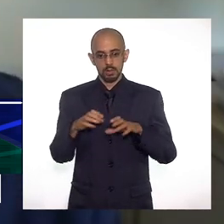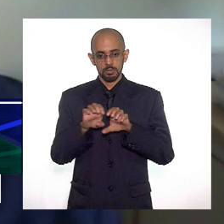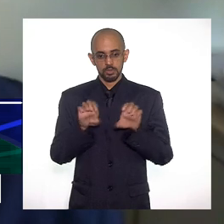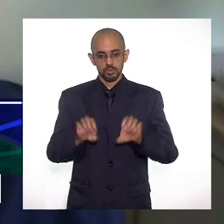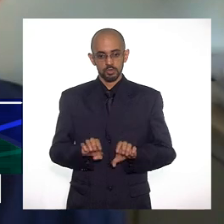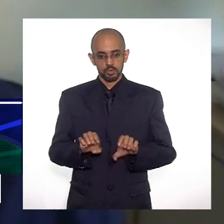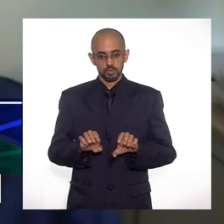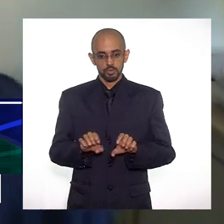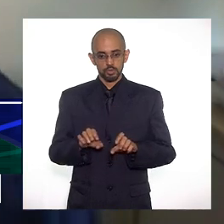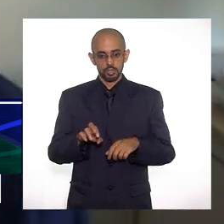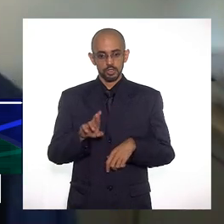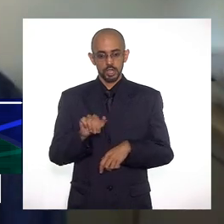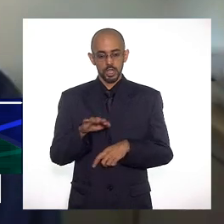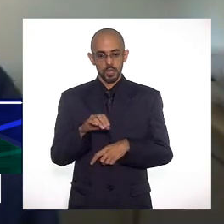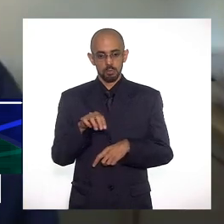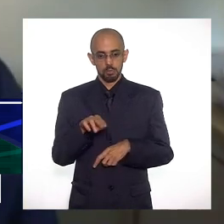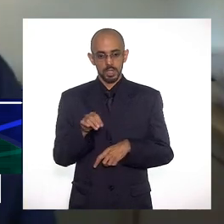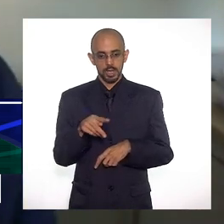recuperação fiscal.